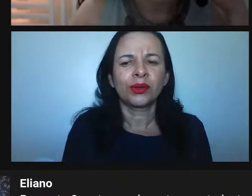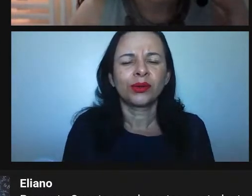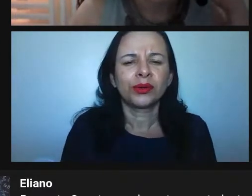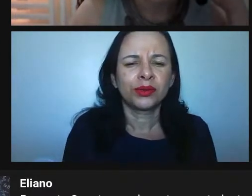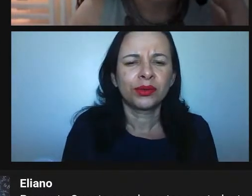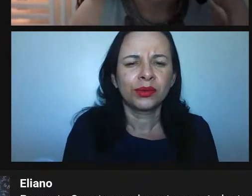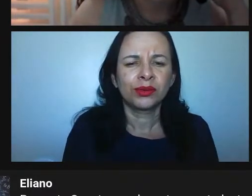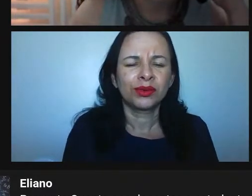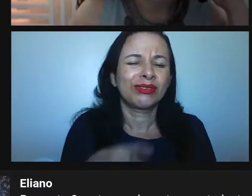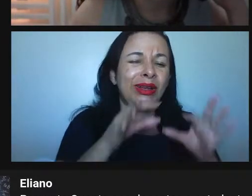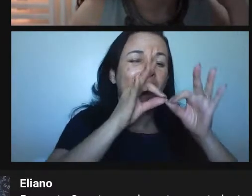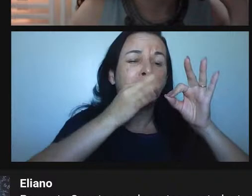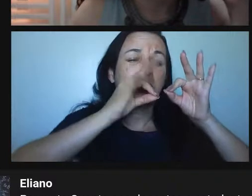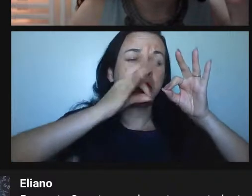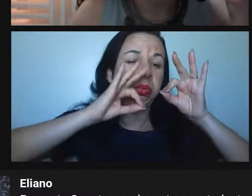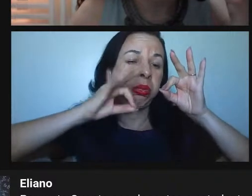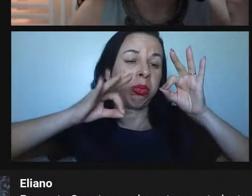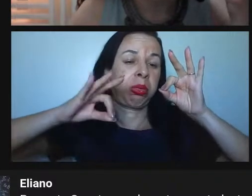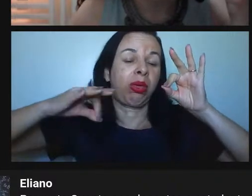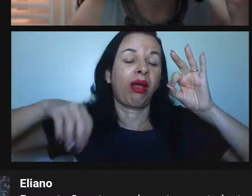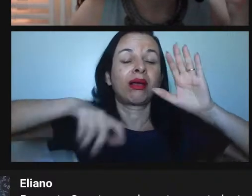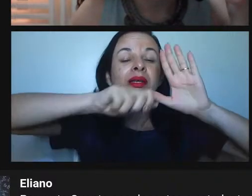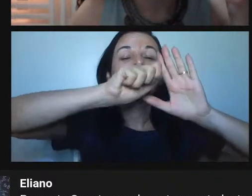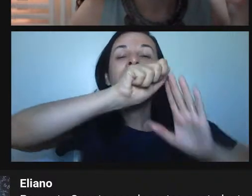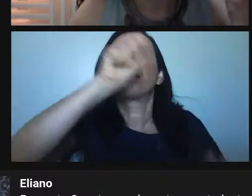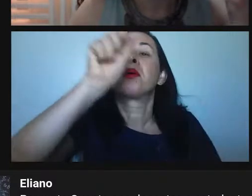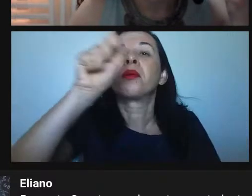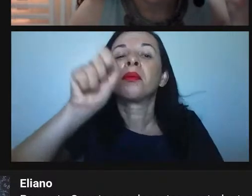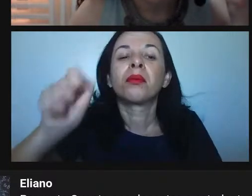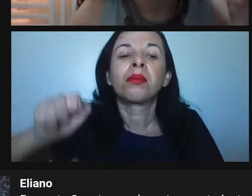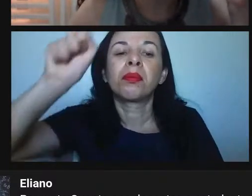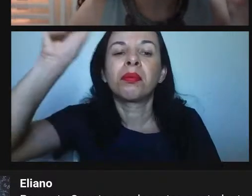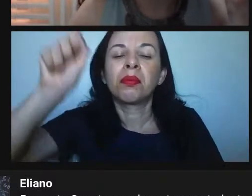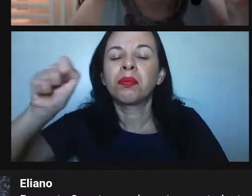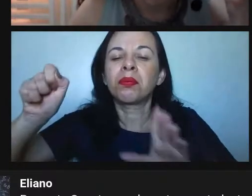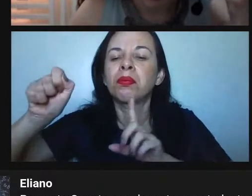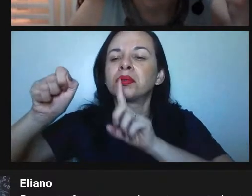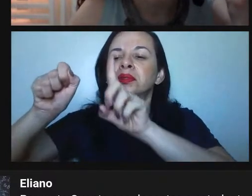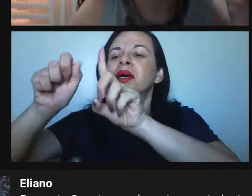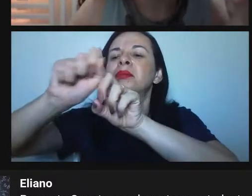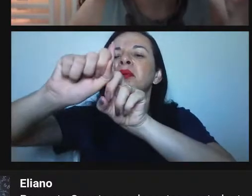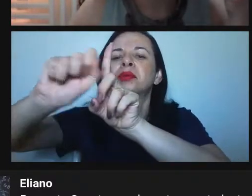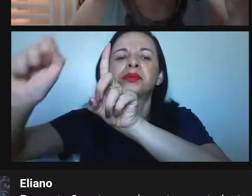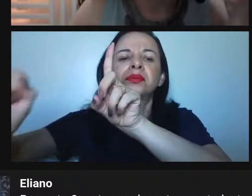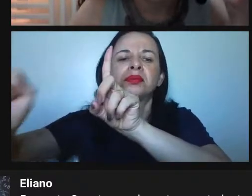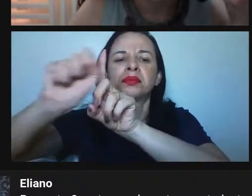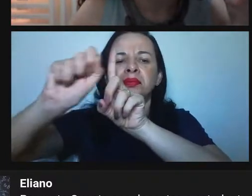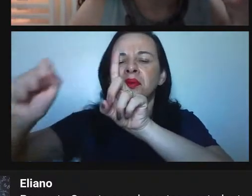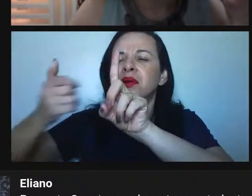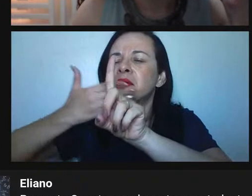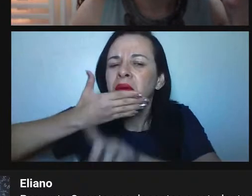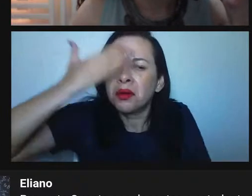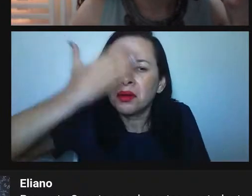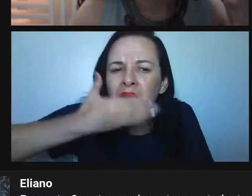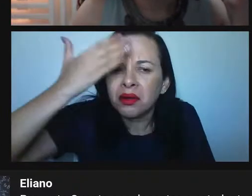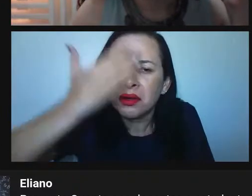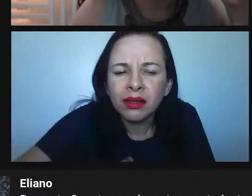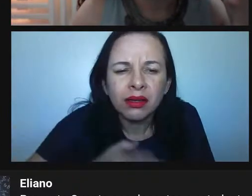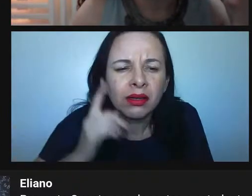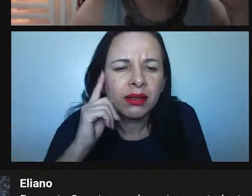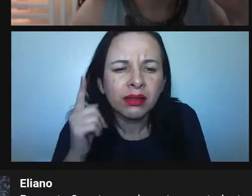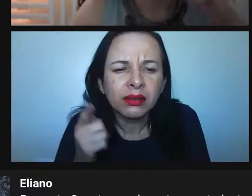para o quadro né E aquele aluno que faz leitura labial bom então percebam que